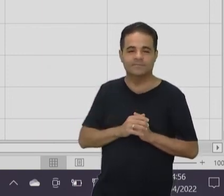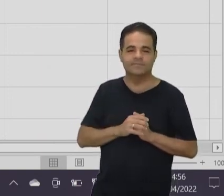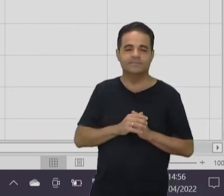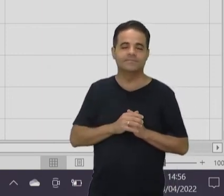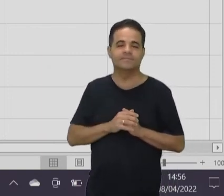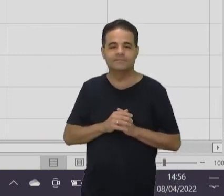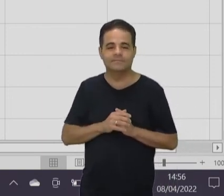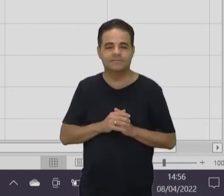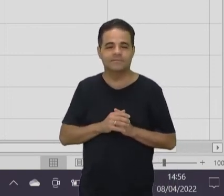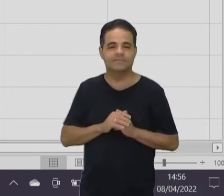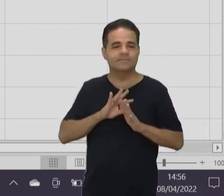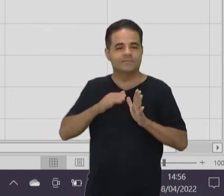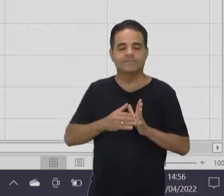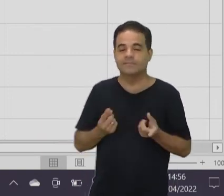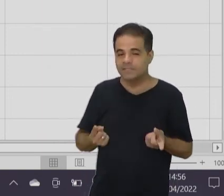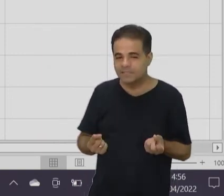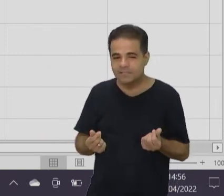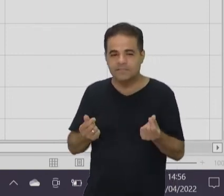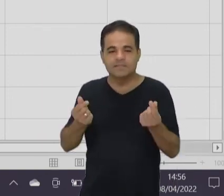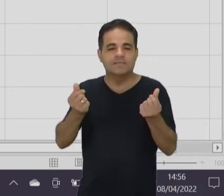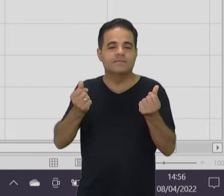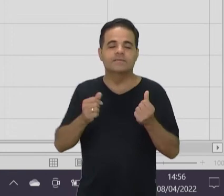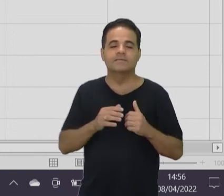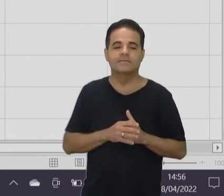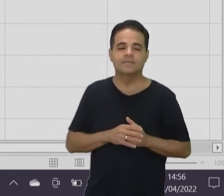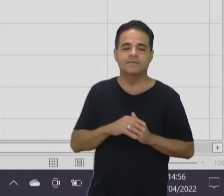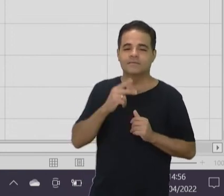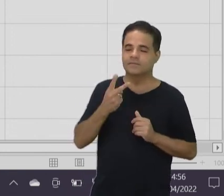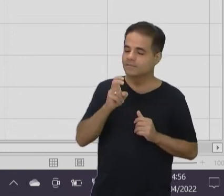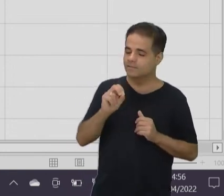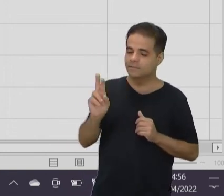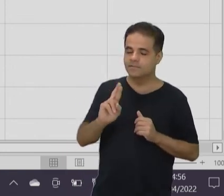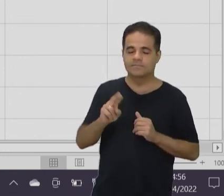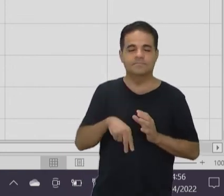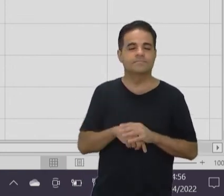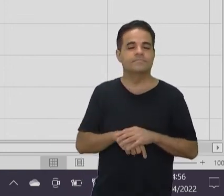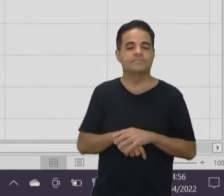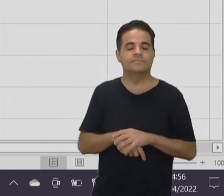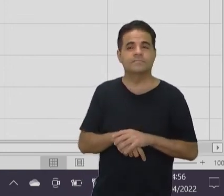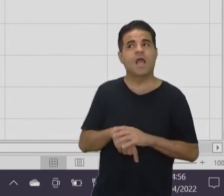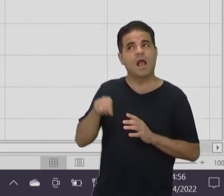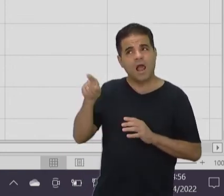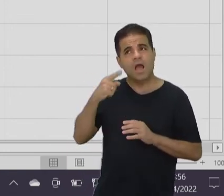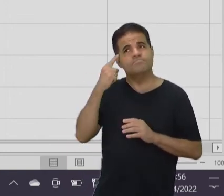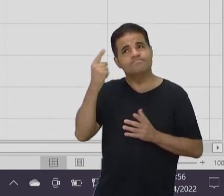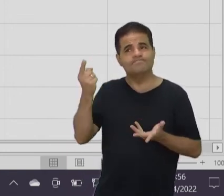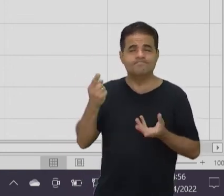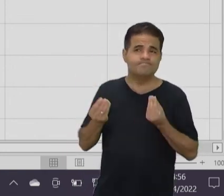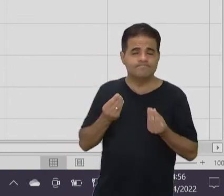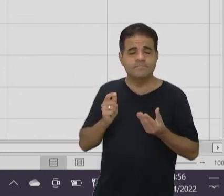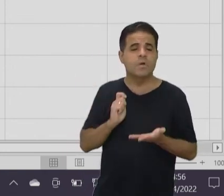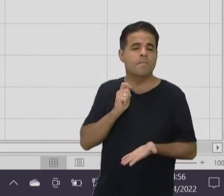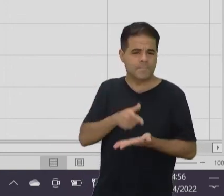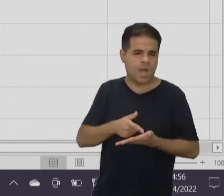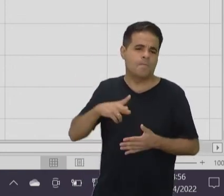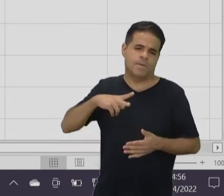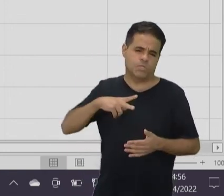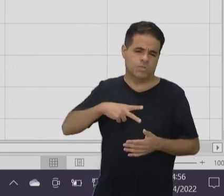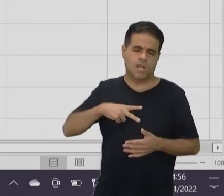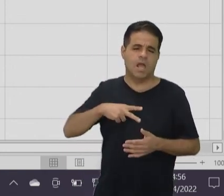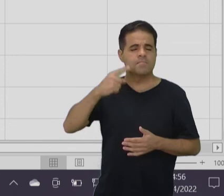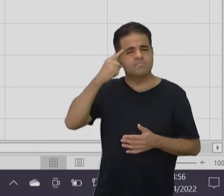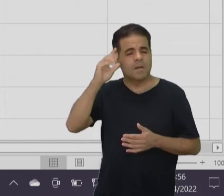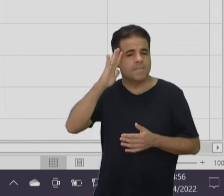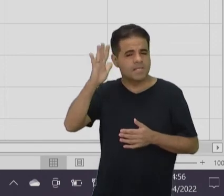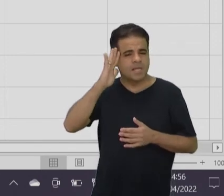Tá pondo tudo em dinheiro? Então uns 250. E na creche, é que eu pago o particular, mas vamos pensar